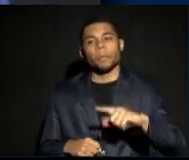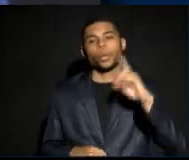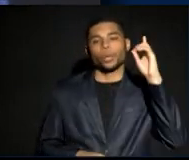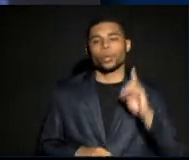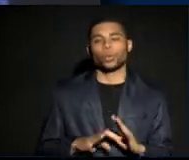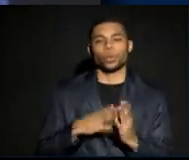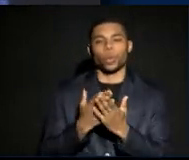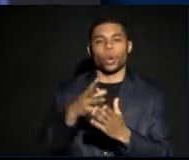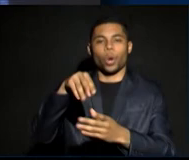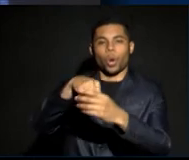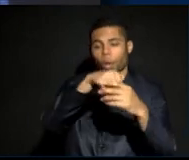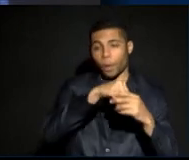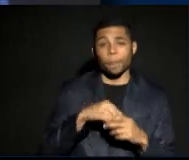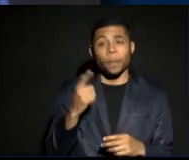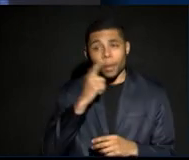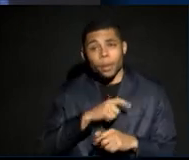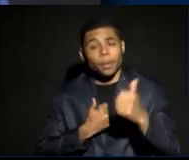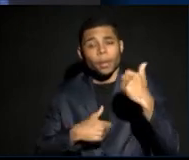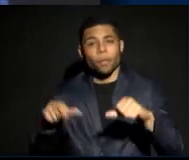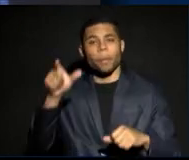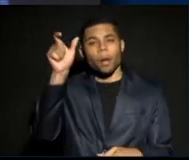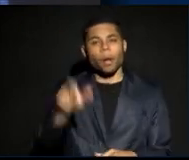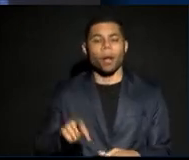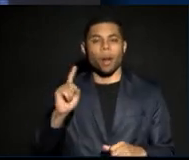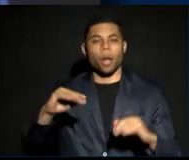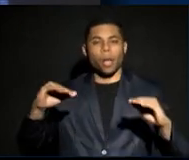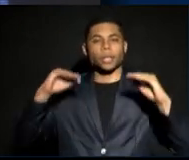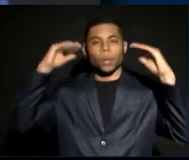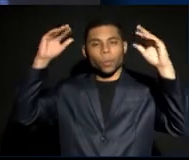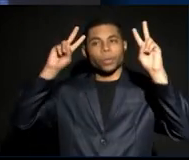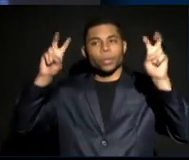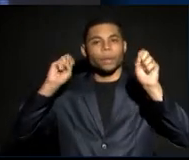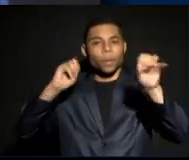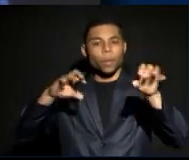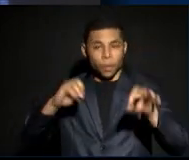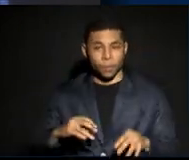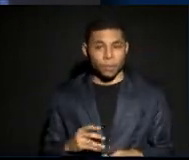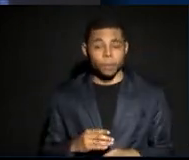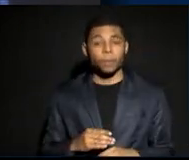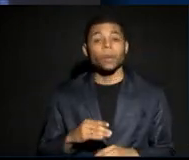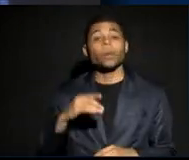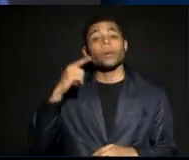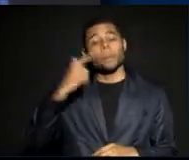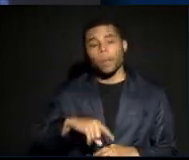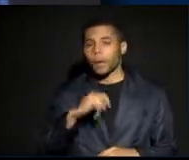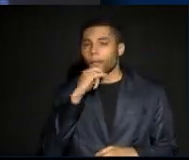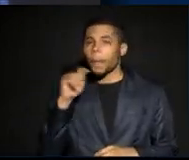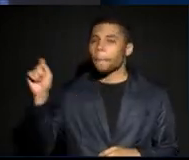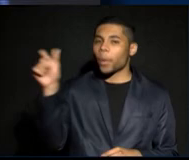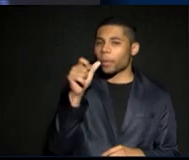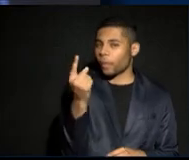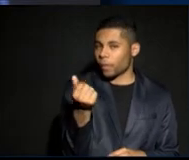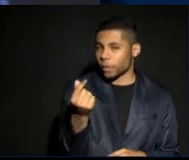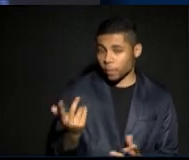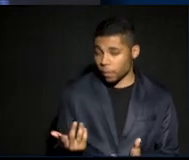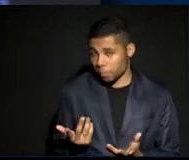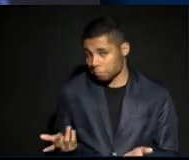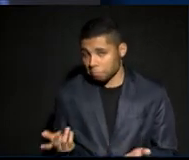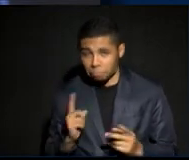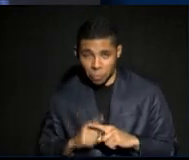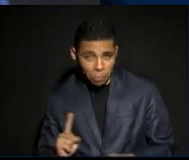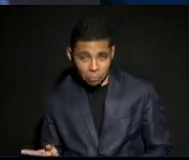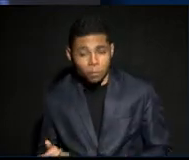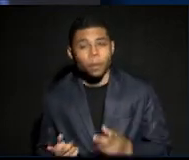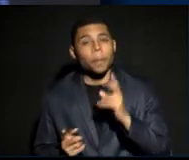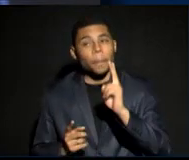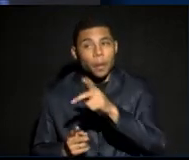diretores da escola de escolas e transformar esses caras e executivos de educação inclusive com Panificação financeira porque não